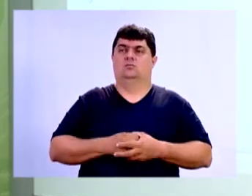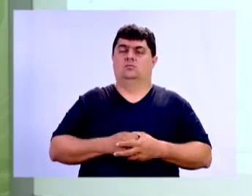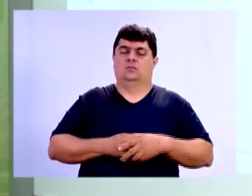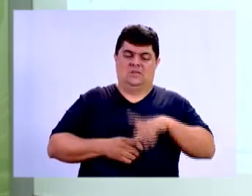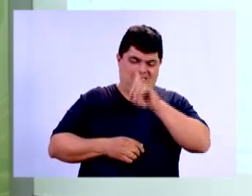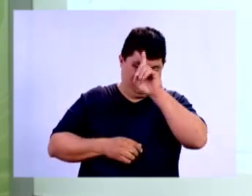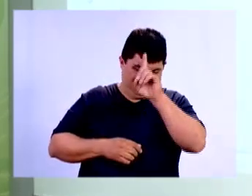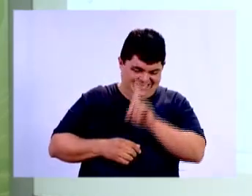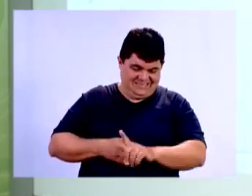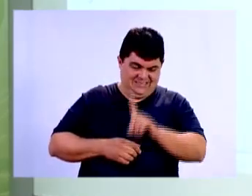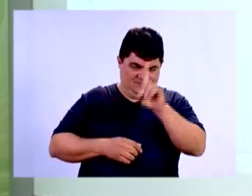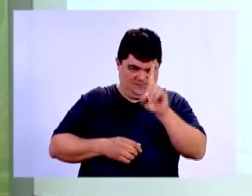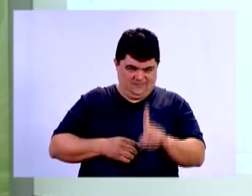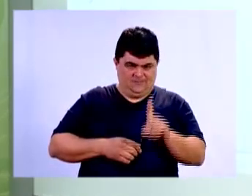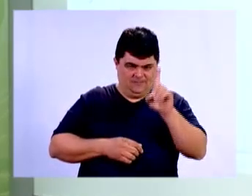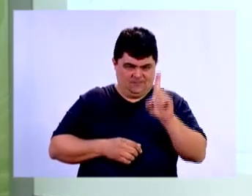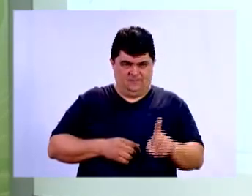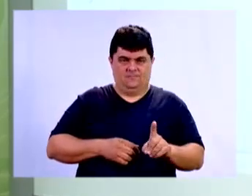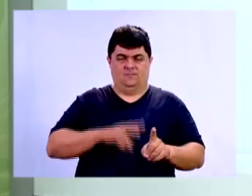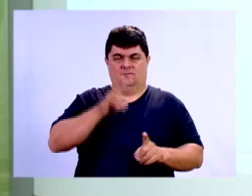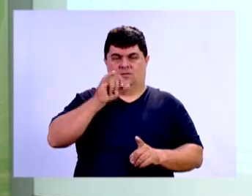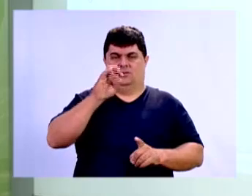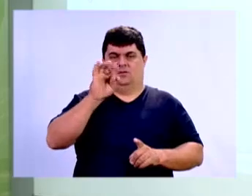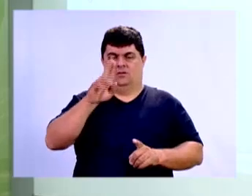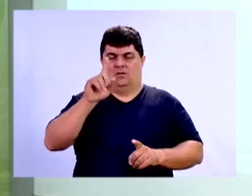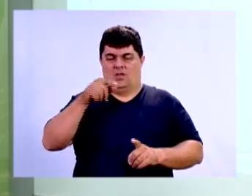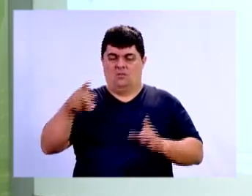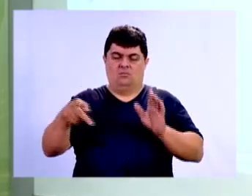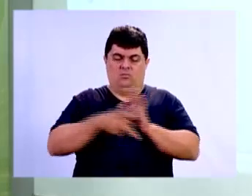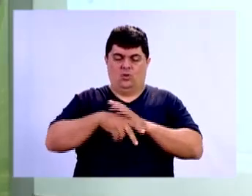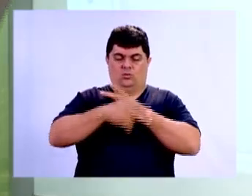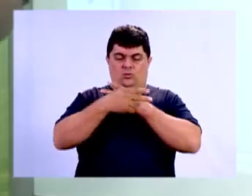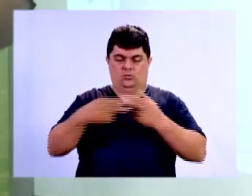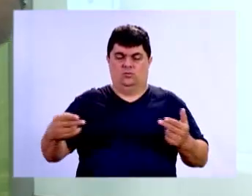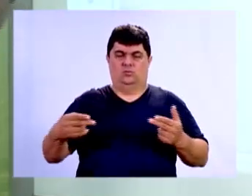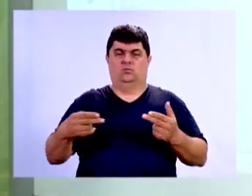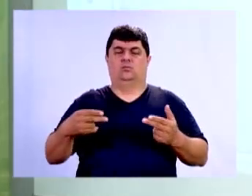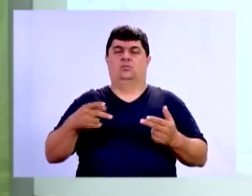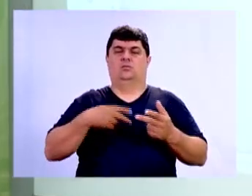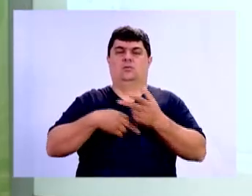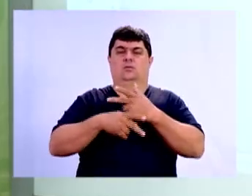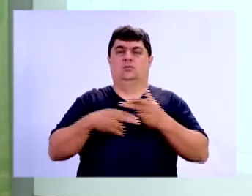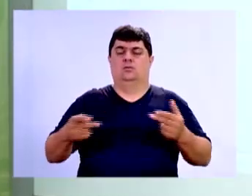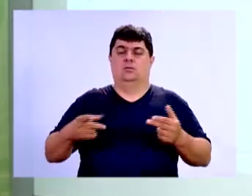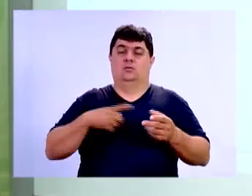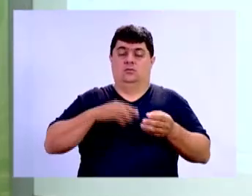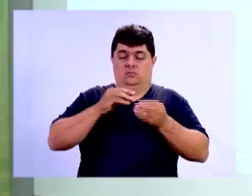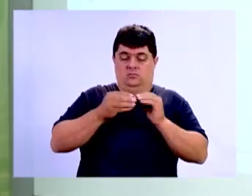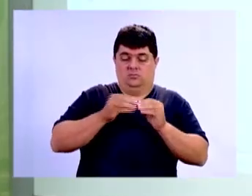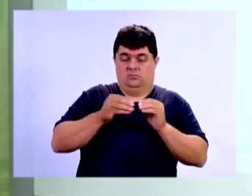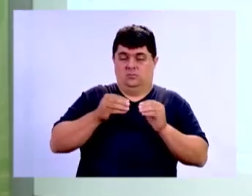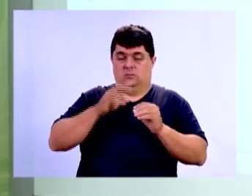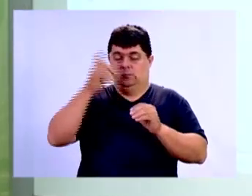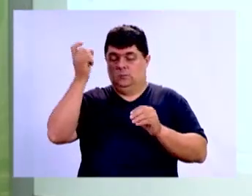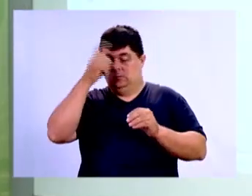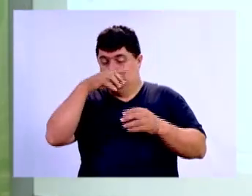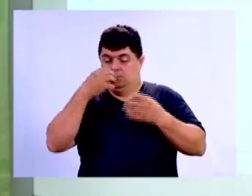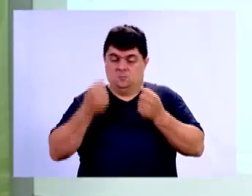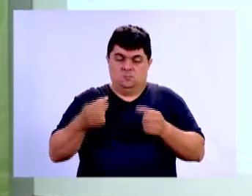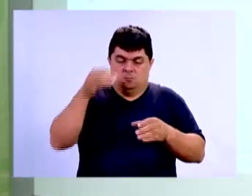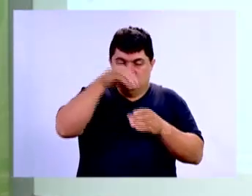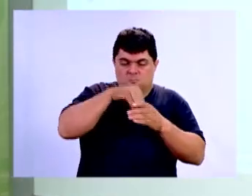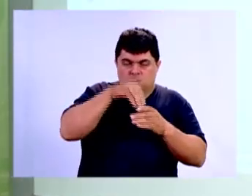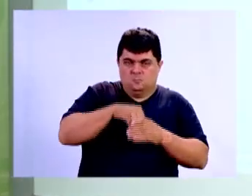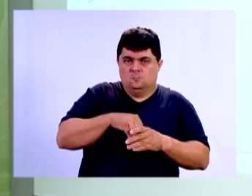Cada elemento do meu vetor é um objeto. E um objeto significa que você tem dados complexos lá dentro.